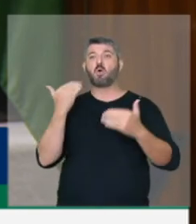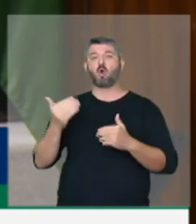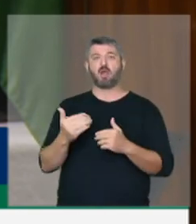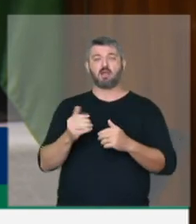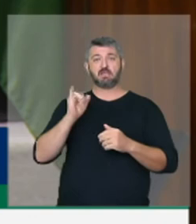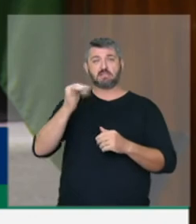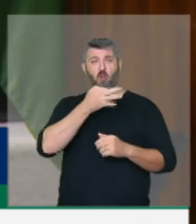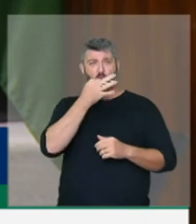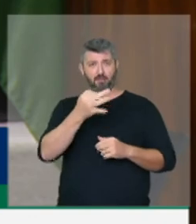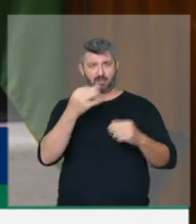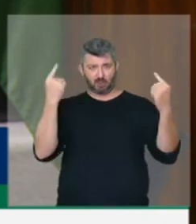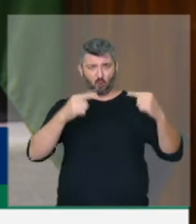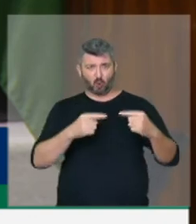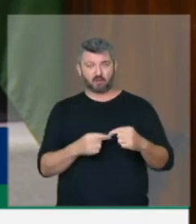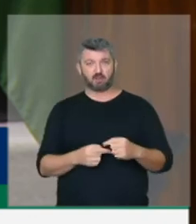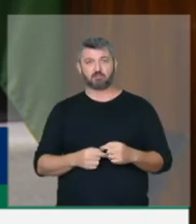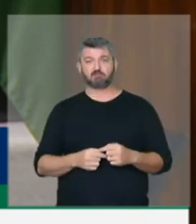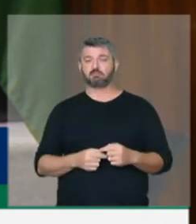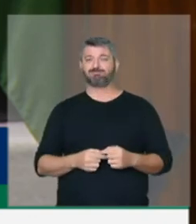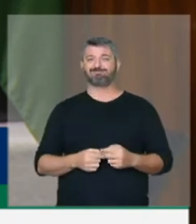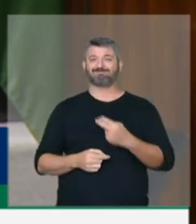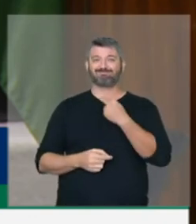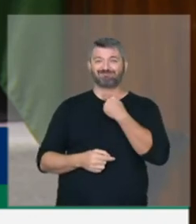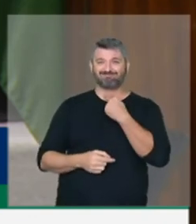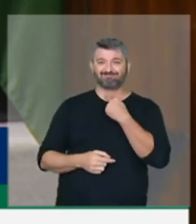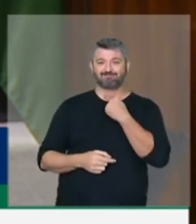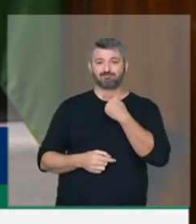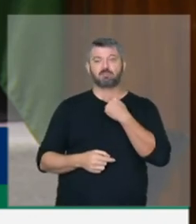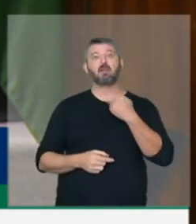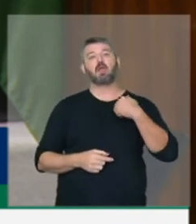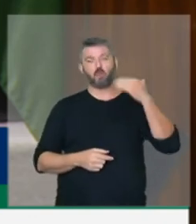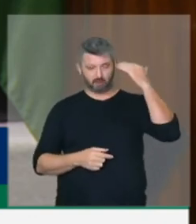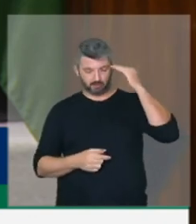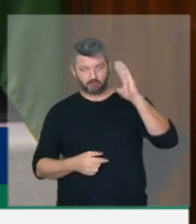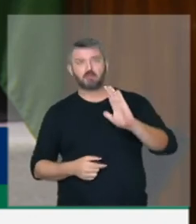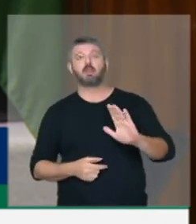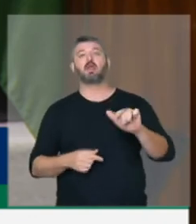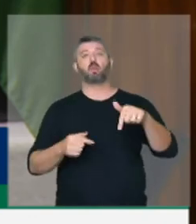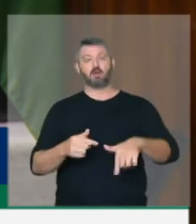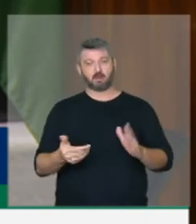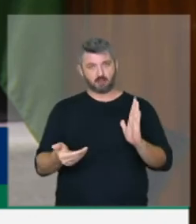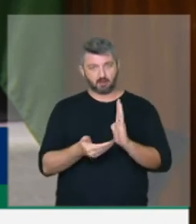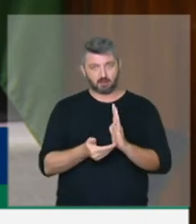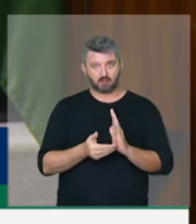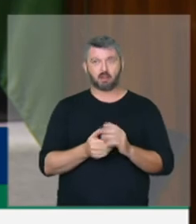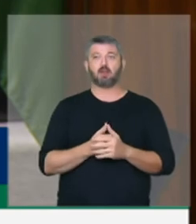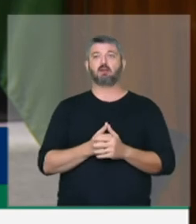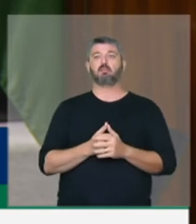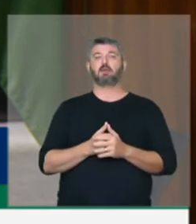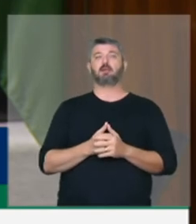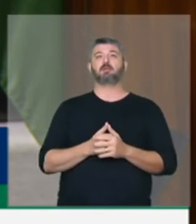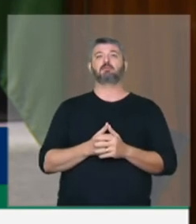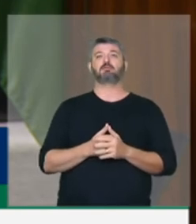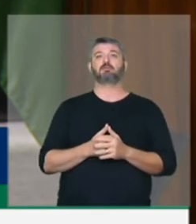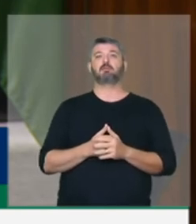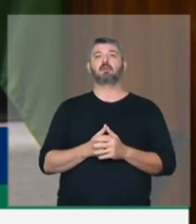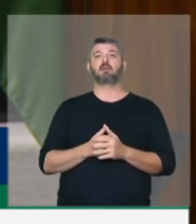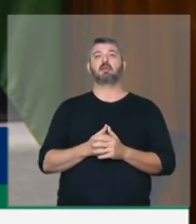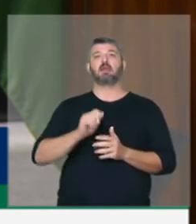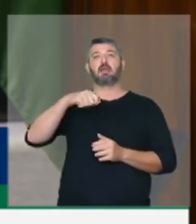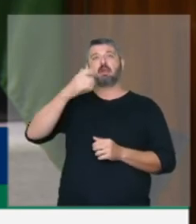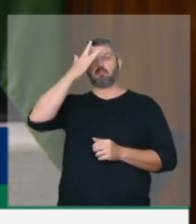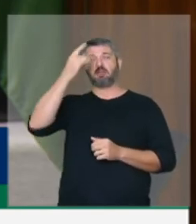discorda. Não pode. Eu entendo que nessa casa não cabe quem não tem